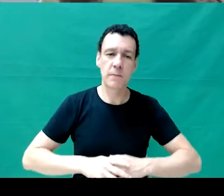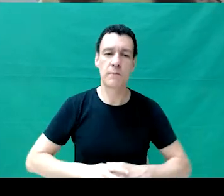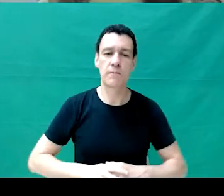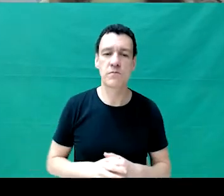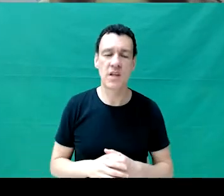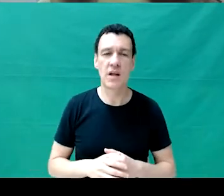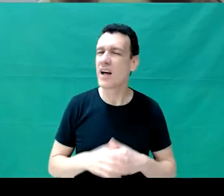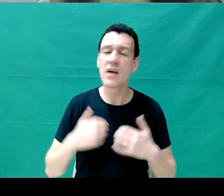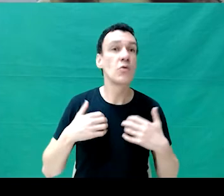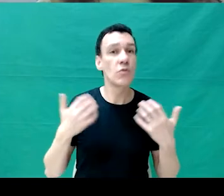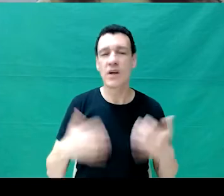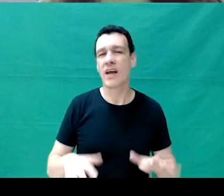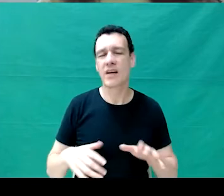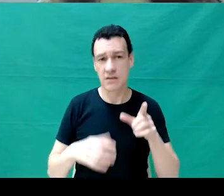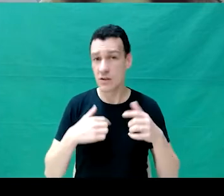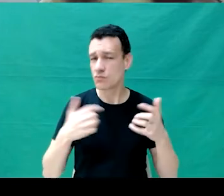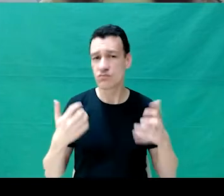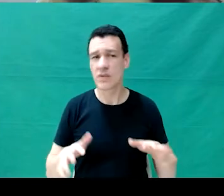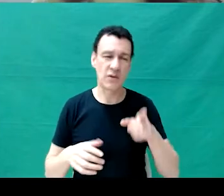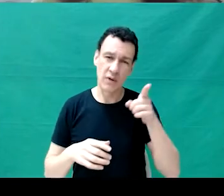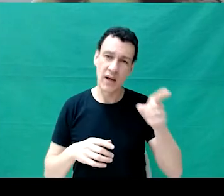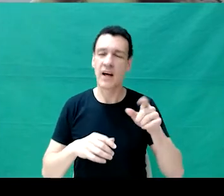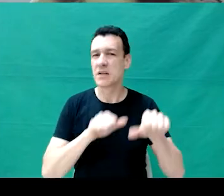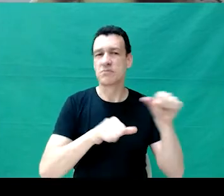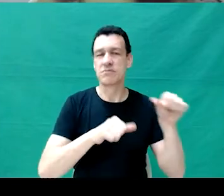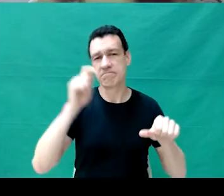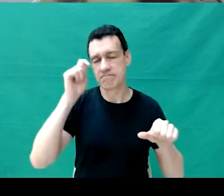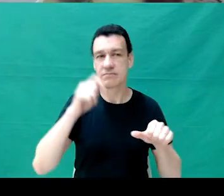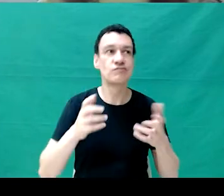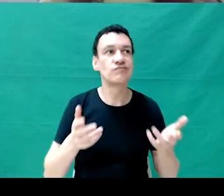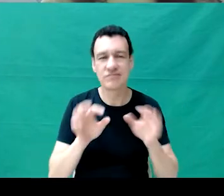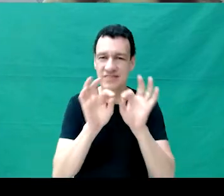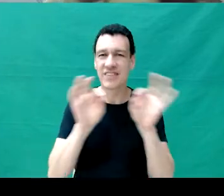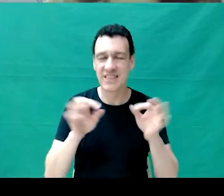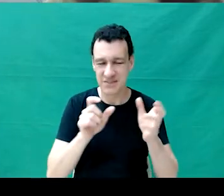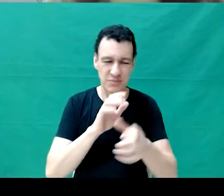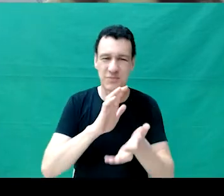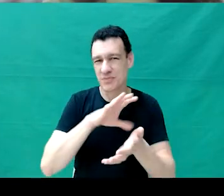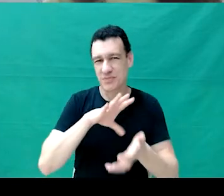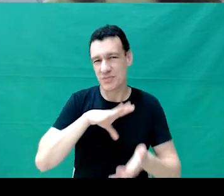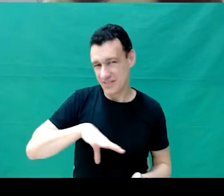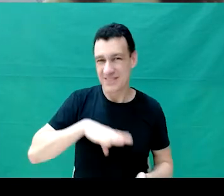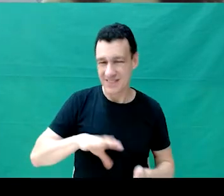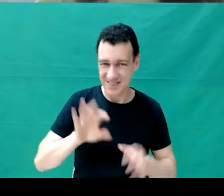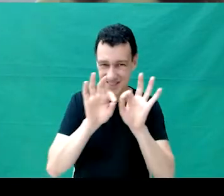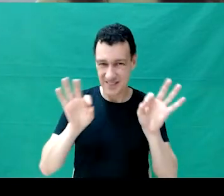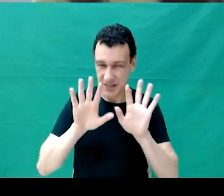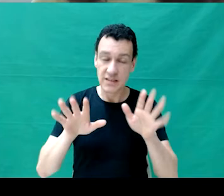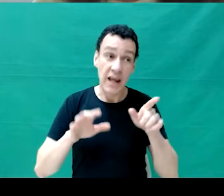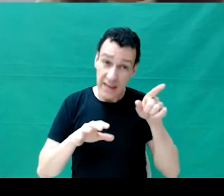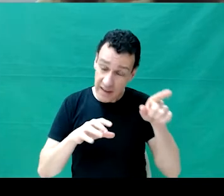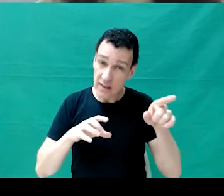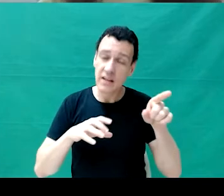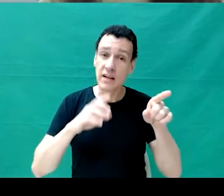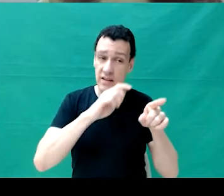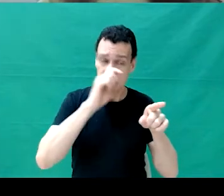denegrir a imagem de alguém. Eu quero falar de fulano, mas sem denegrir o que ele pensa